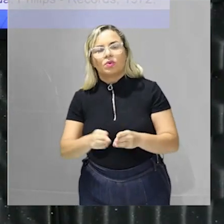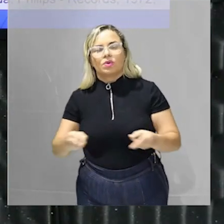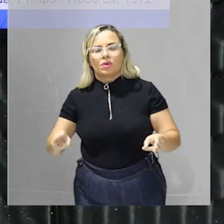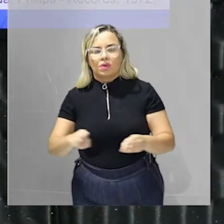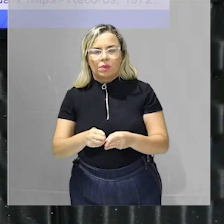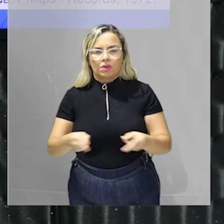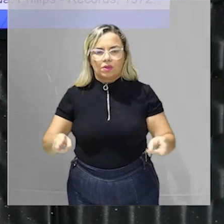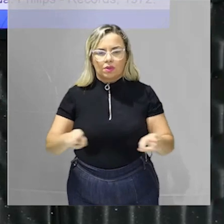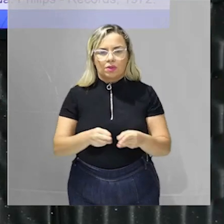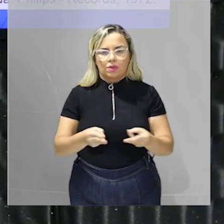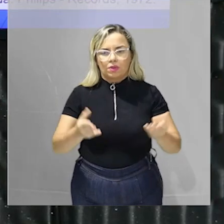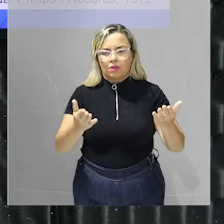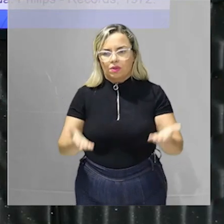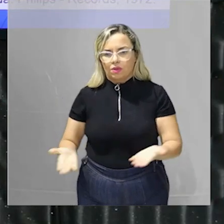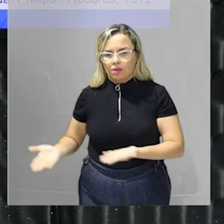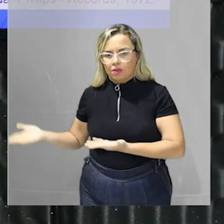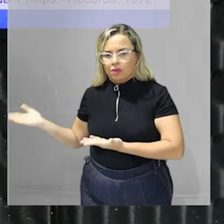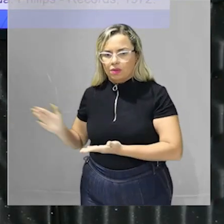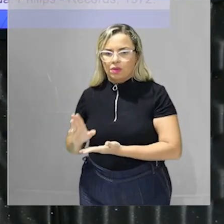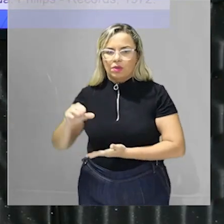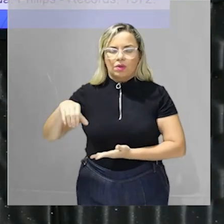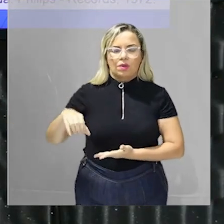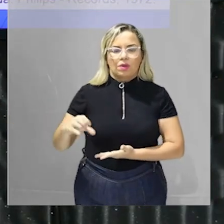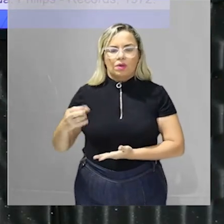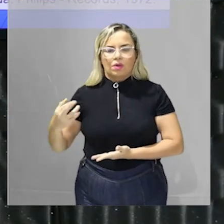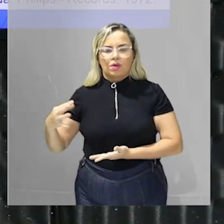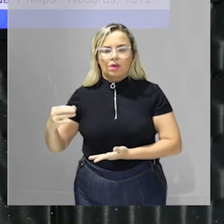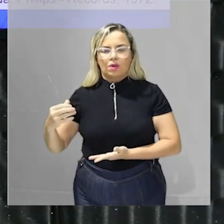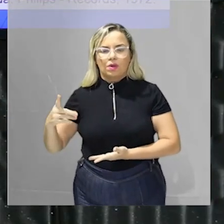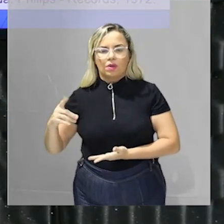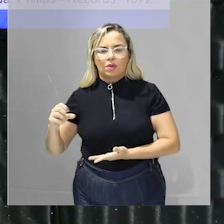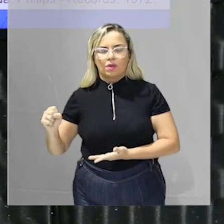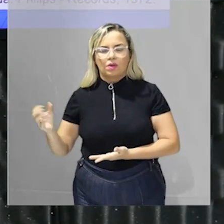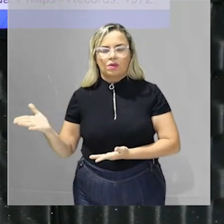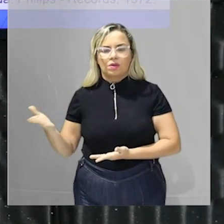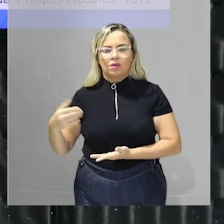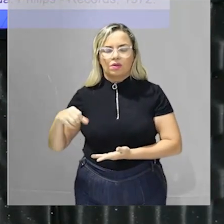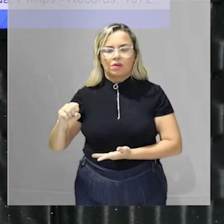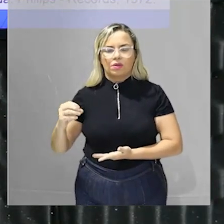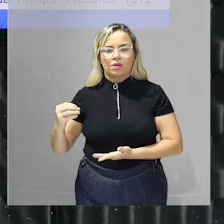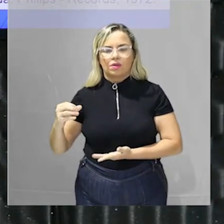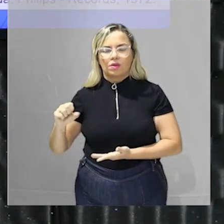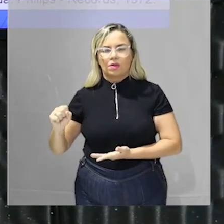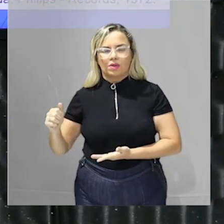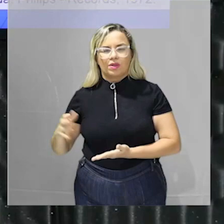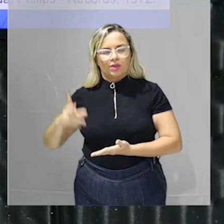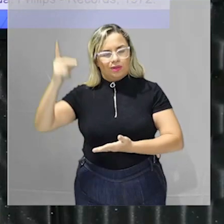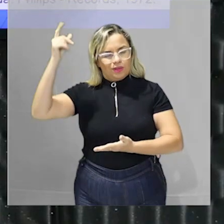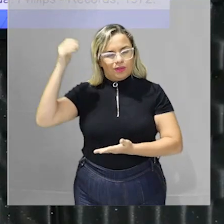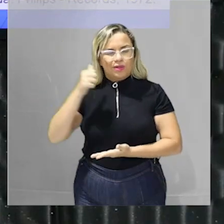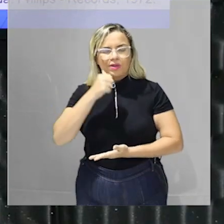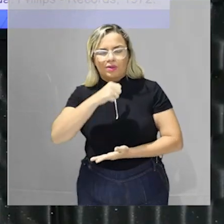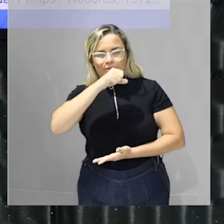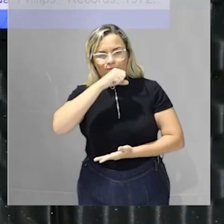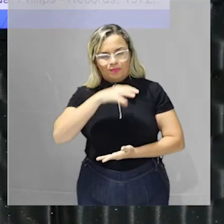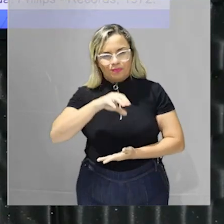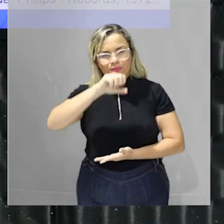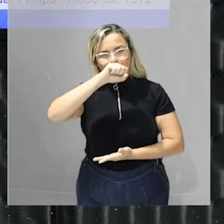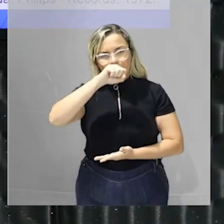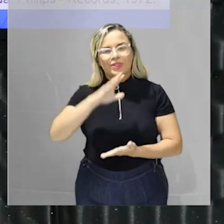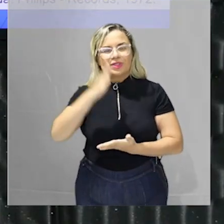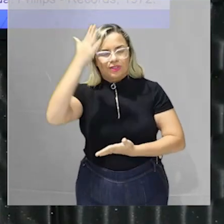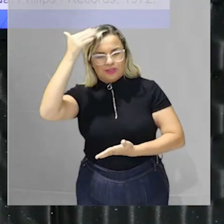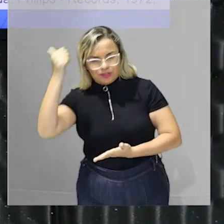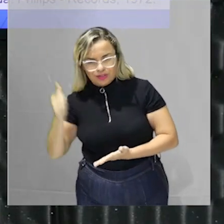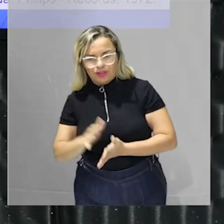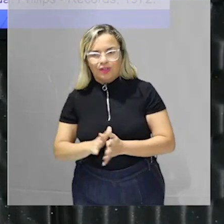De Mercedes Sosa. Os antigos papais de vocês, avós, vão saber quem é Mercedes Sosa,